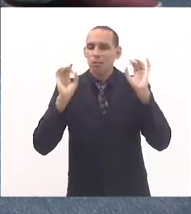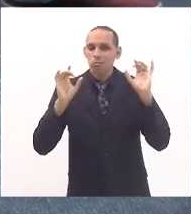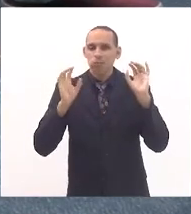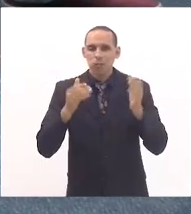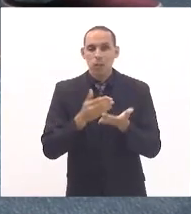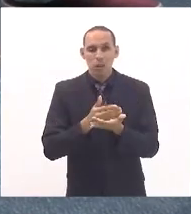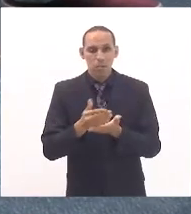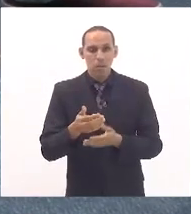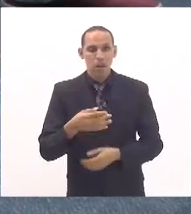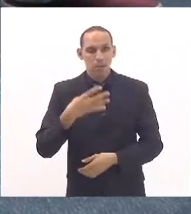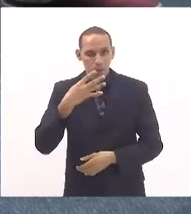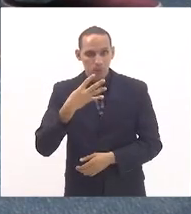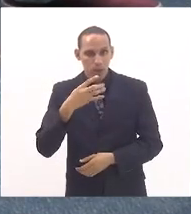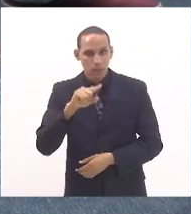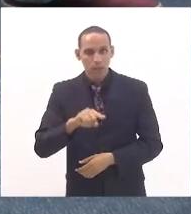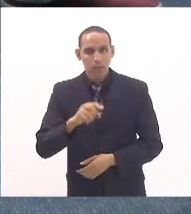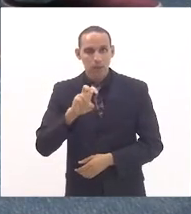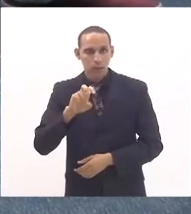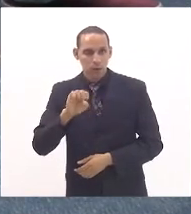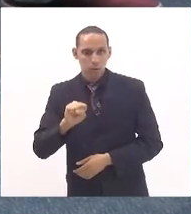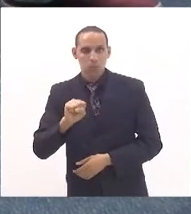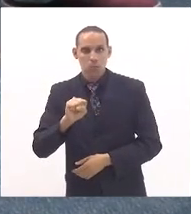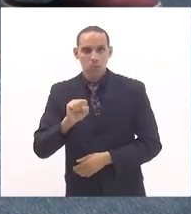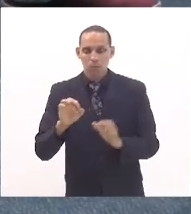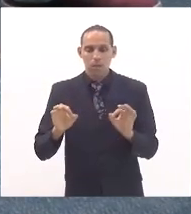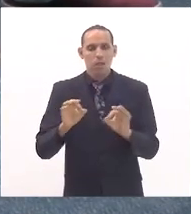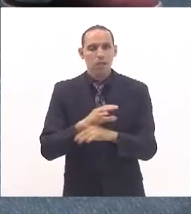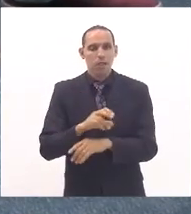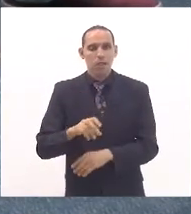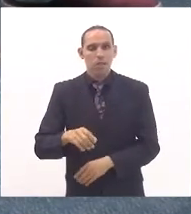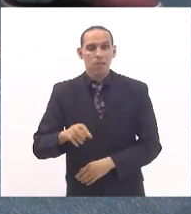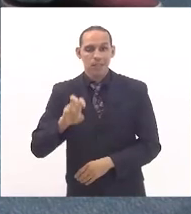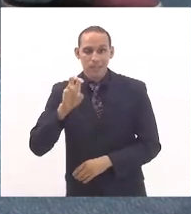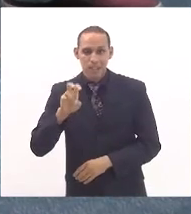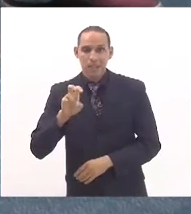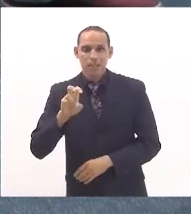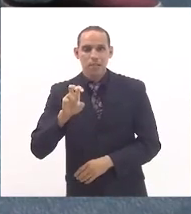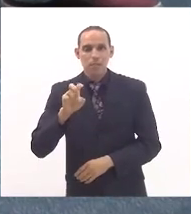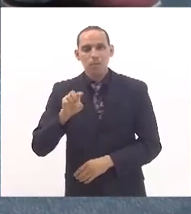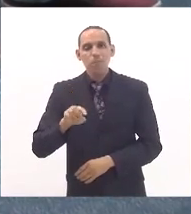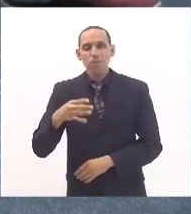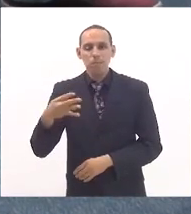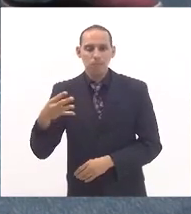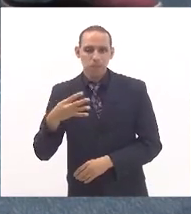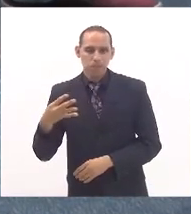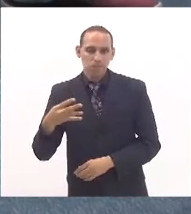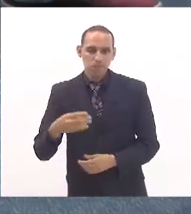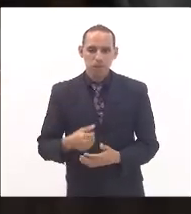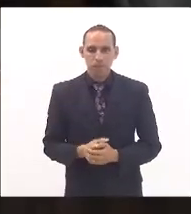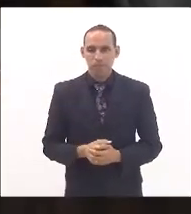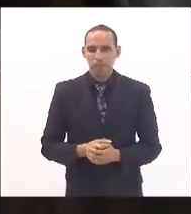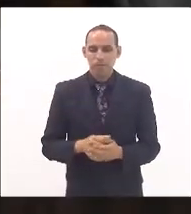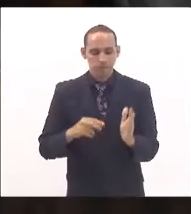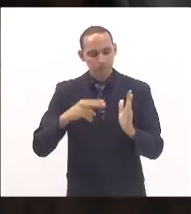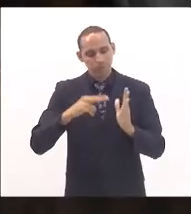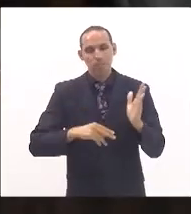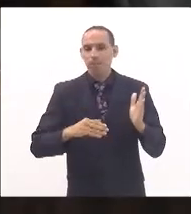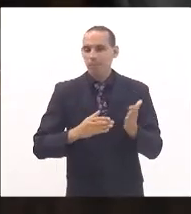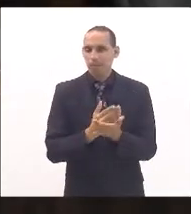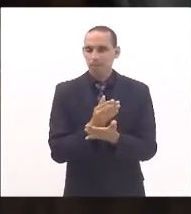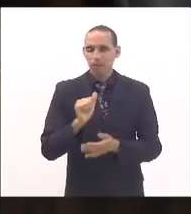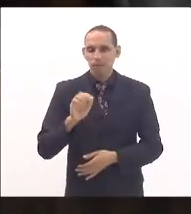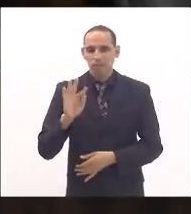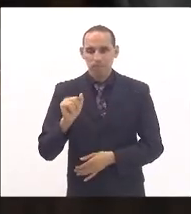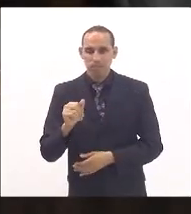às 16 horas e 58 minutos, encerrou-se às 17 horas e 44 minutos. Lida e aprovada a